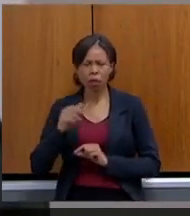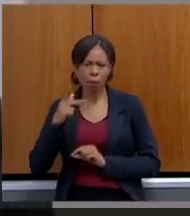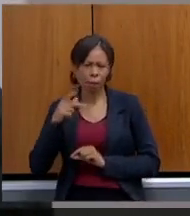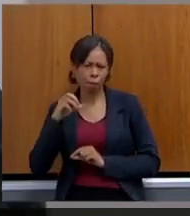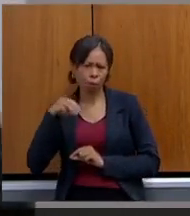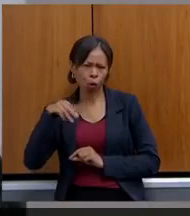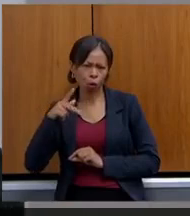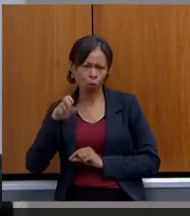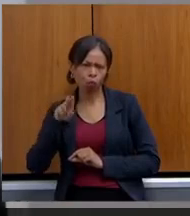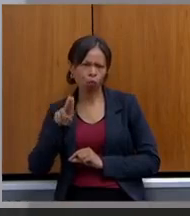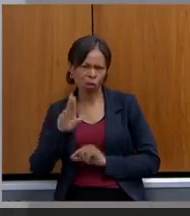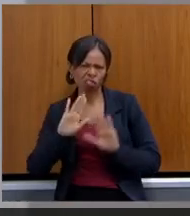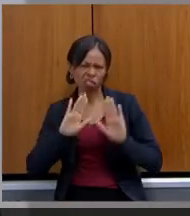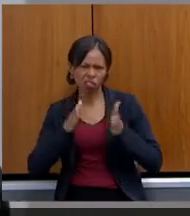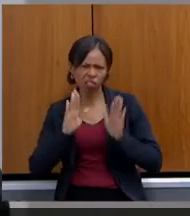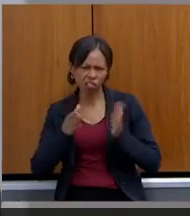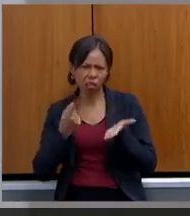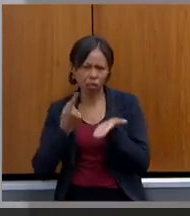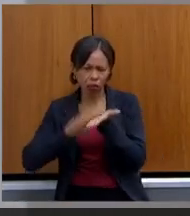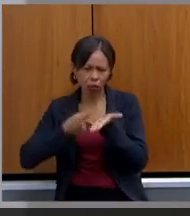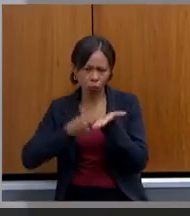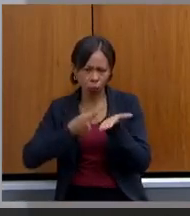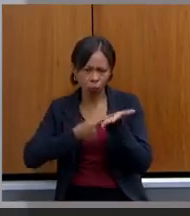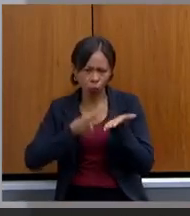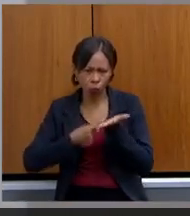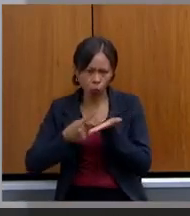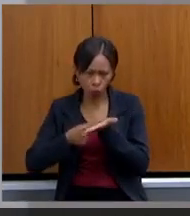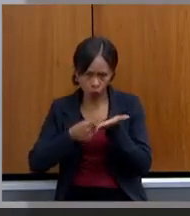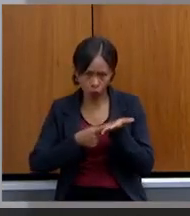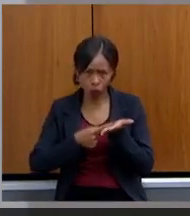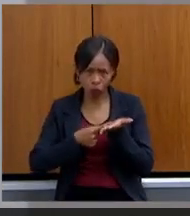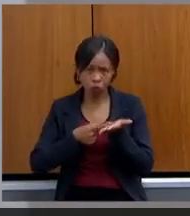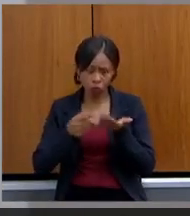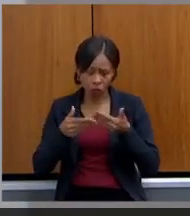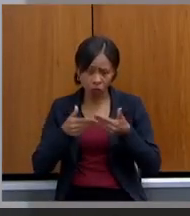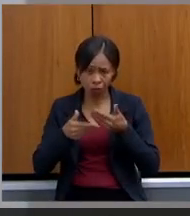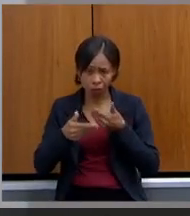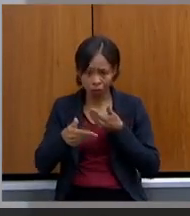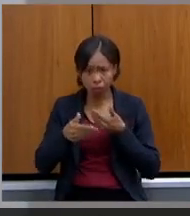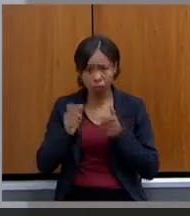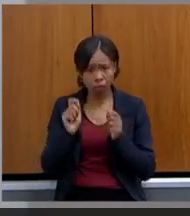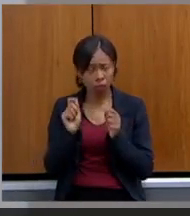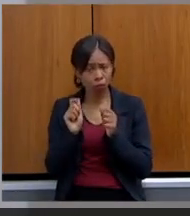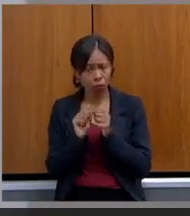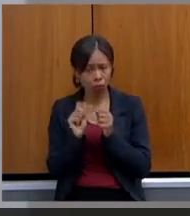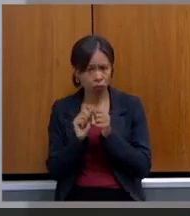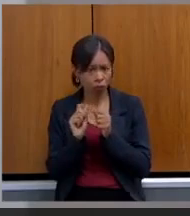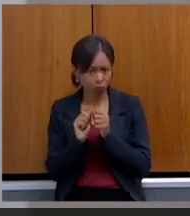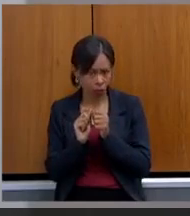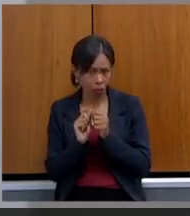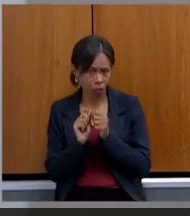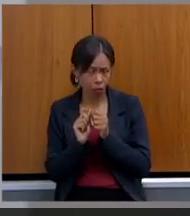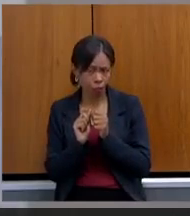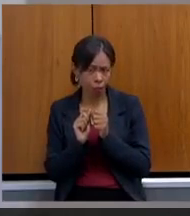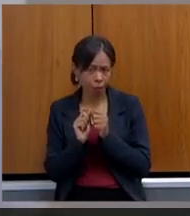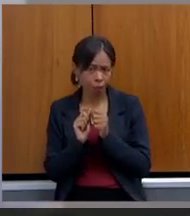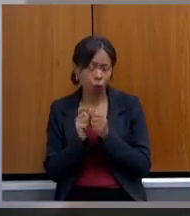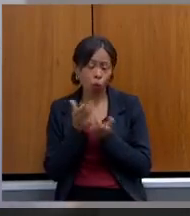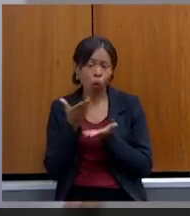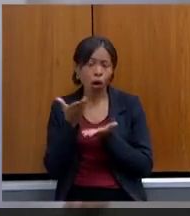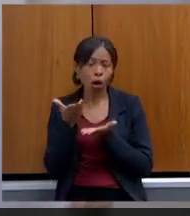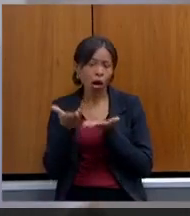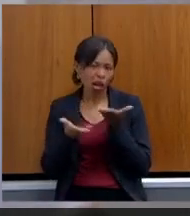o o acordo para ser feito para ser feito do